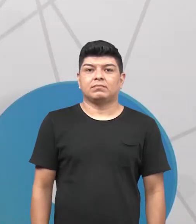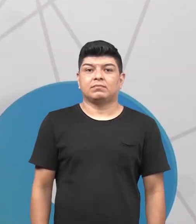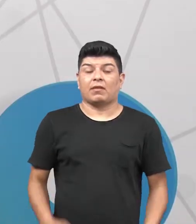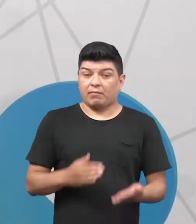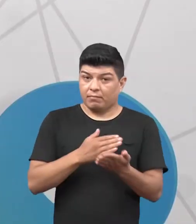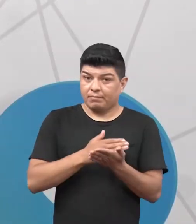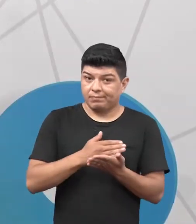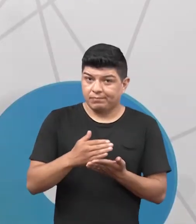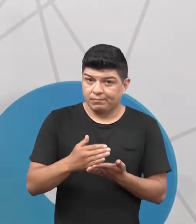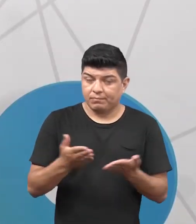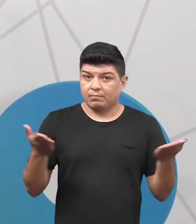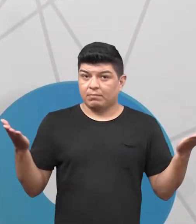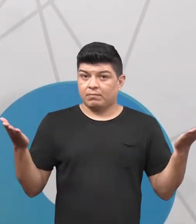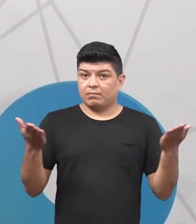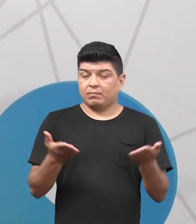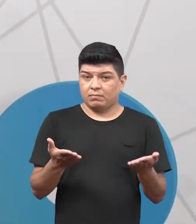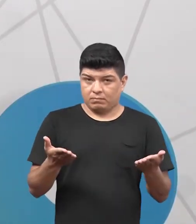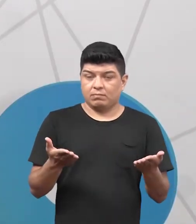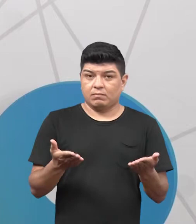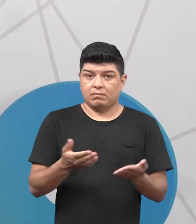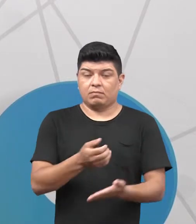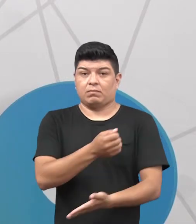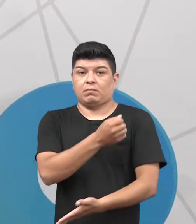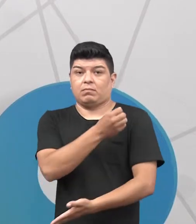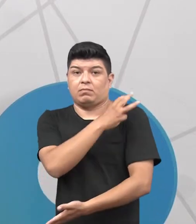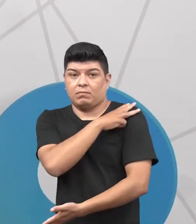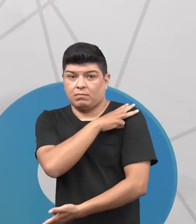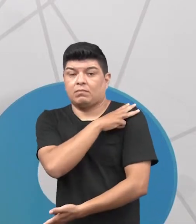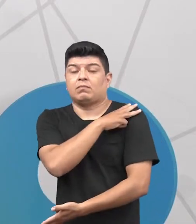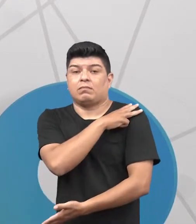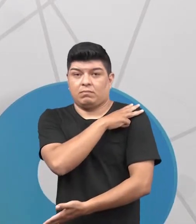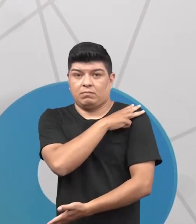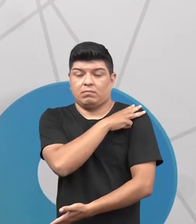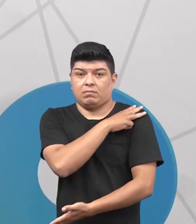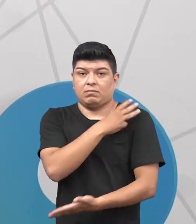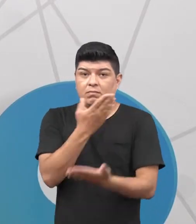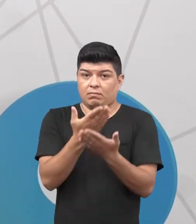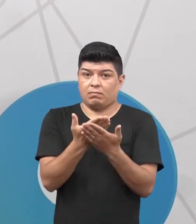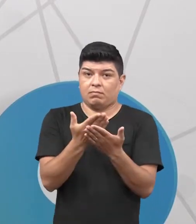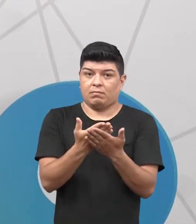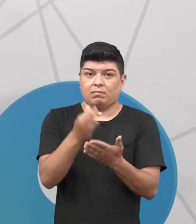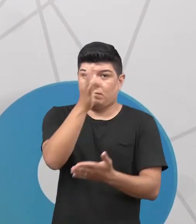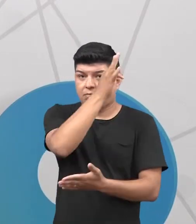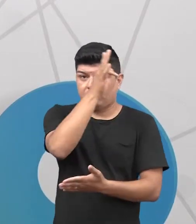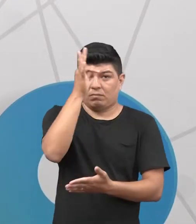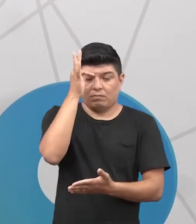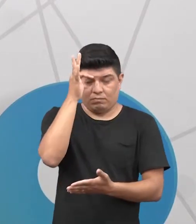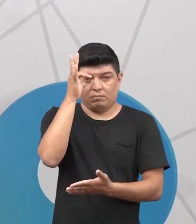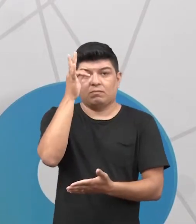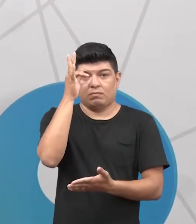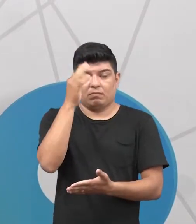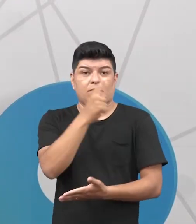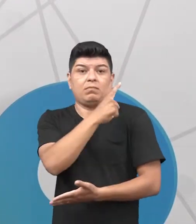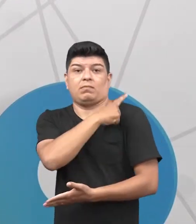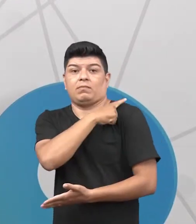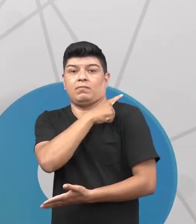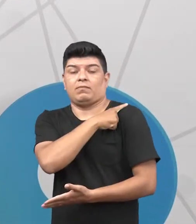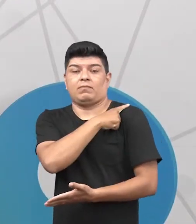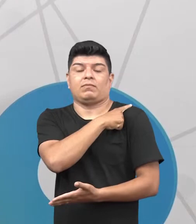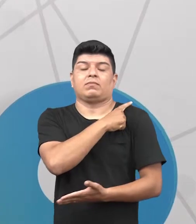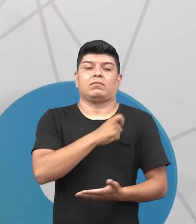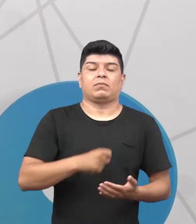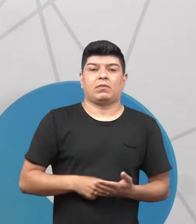Vamos iniciar agora para o ensino médio, mais uma aula de filosofia para o primeiro